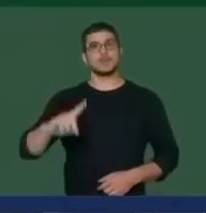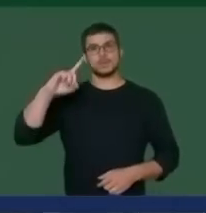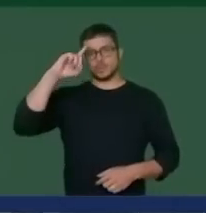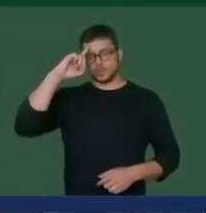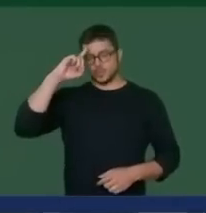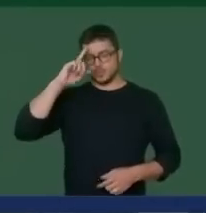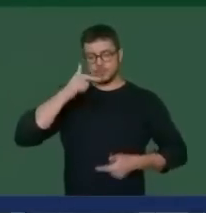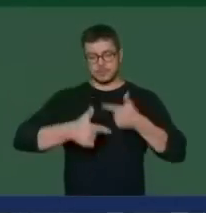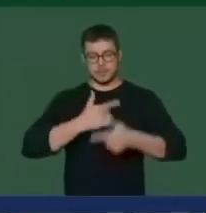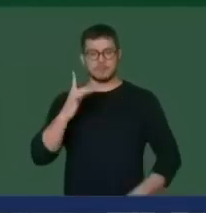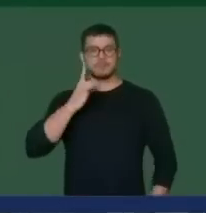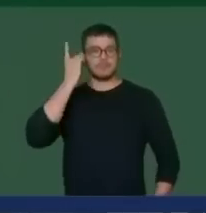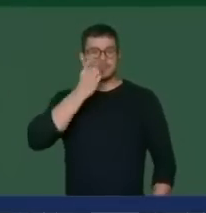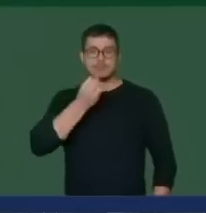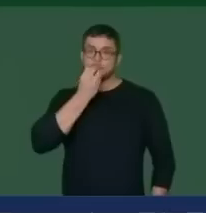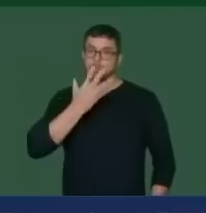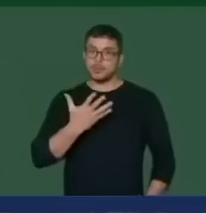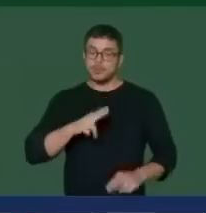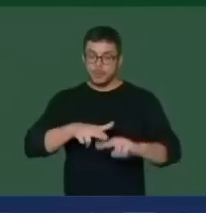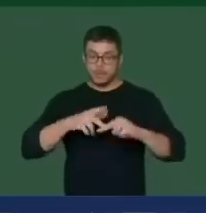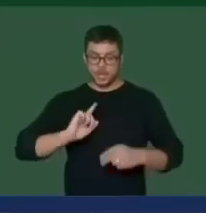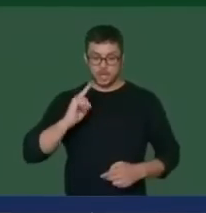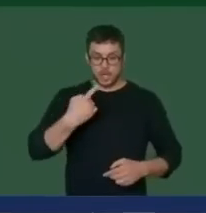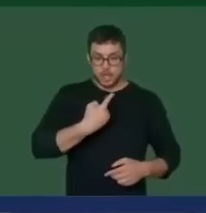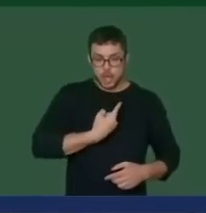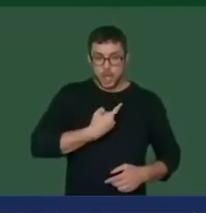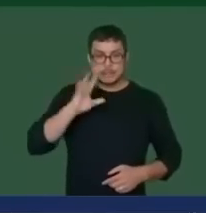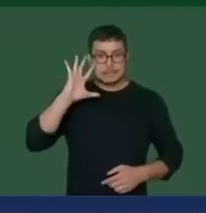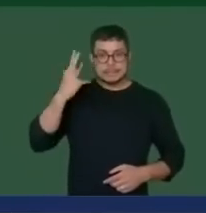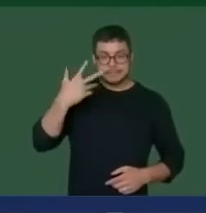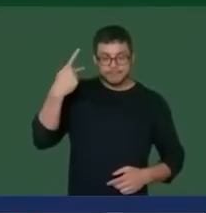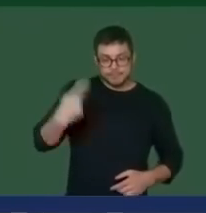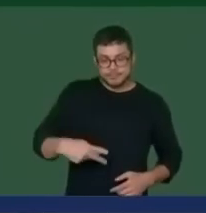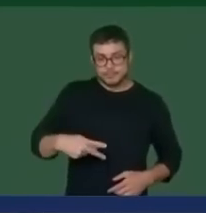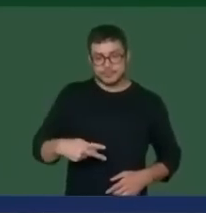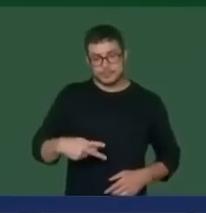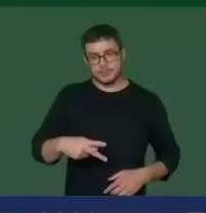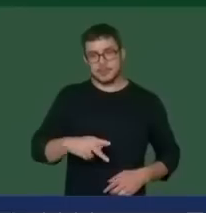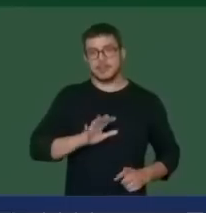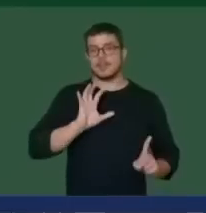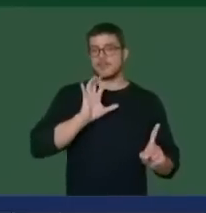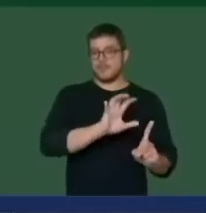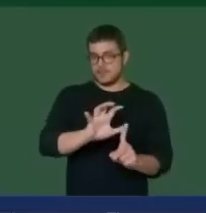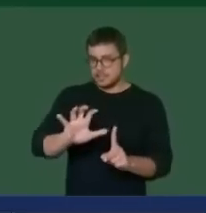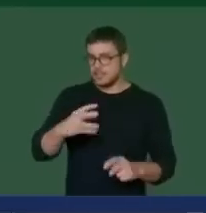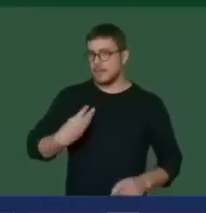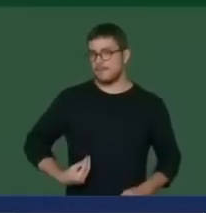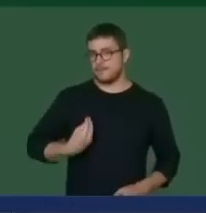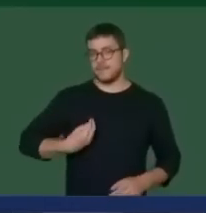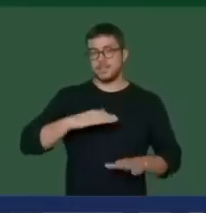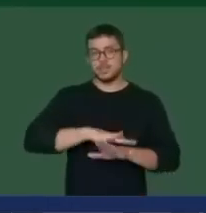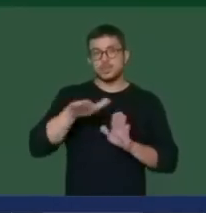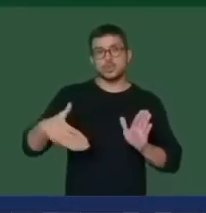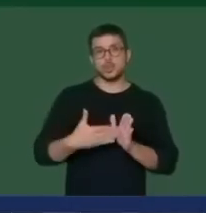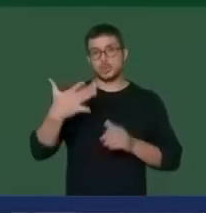O resultado do que deliberamos aqui está presente na vida de cada um dos brasileiros em cada